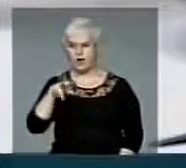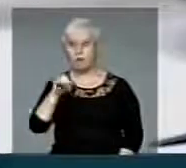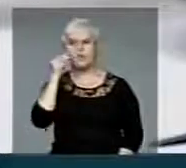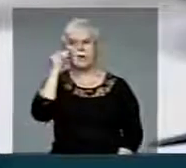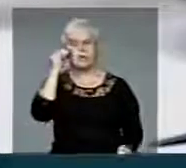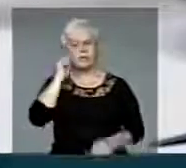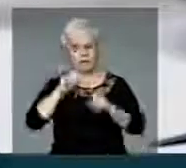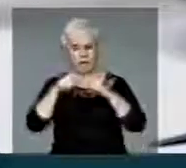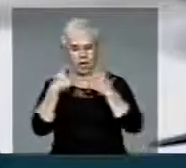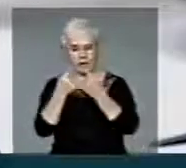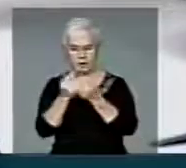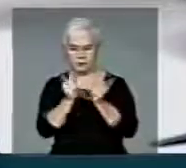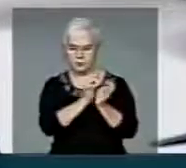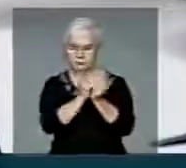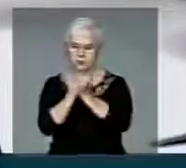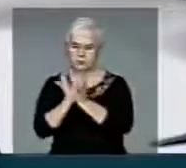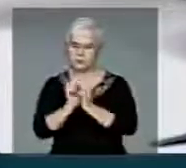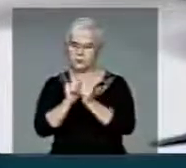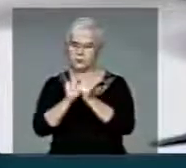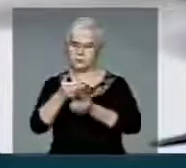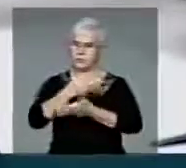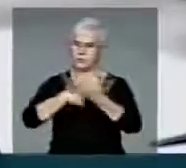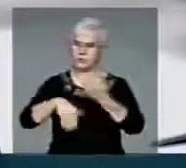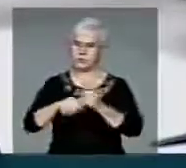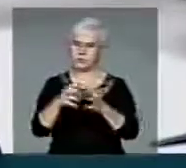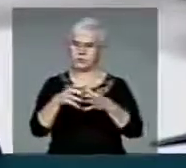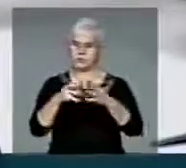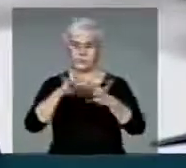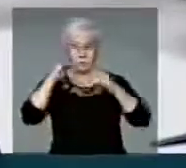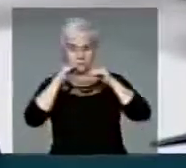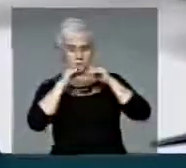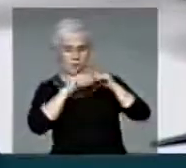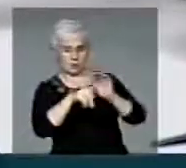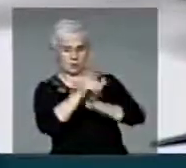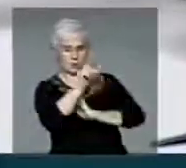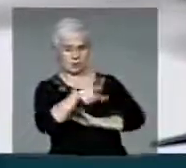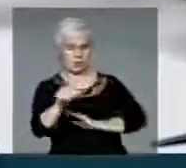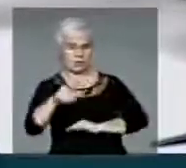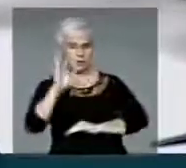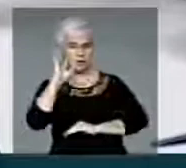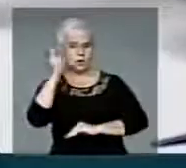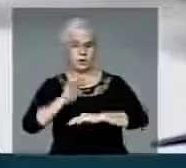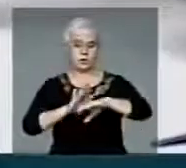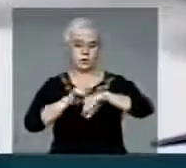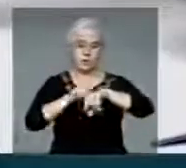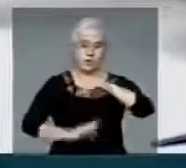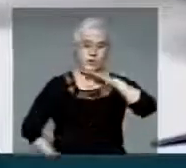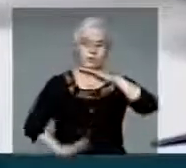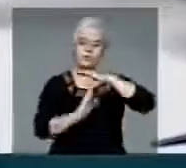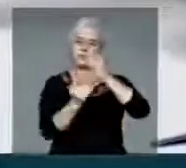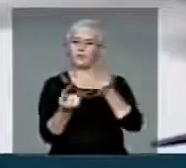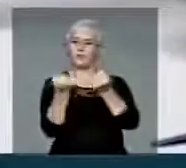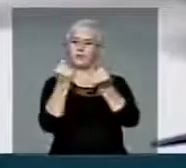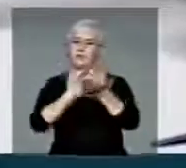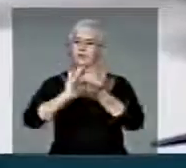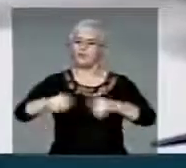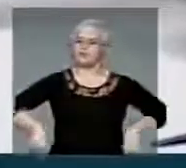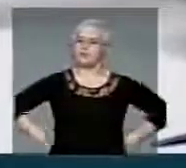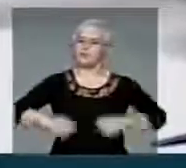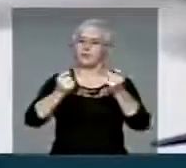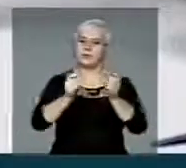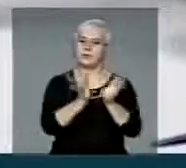promover reuniões com os partidos para convencer os partidos a estabelecer um teto de gasto de campanha